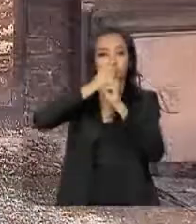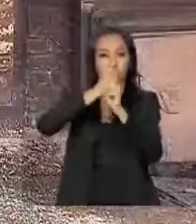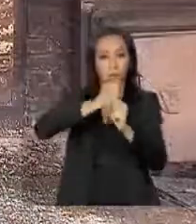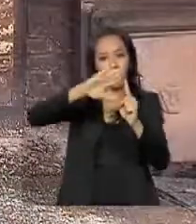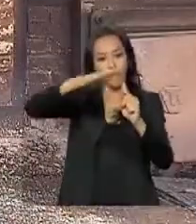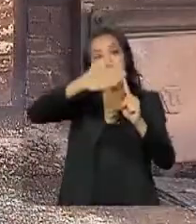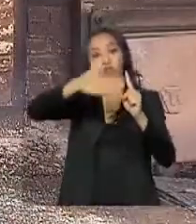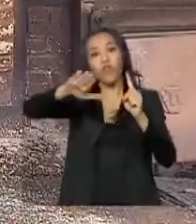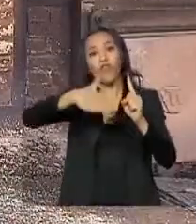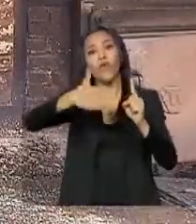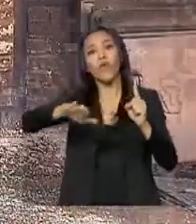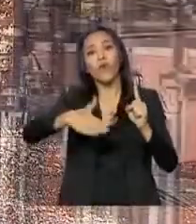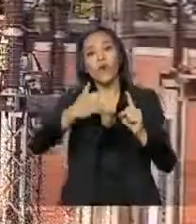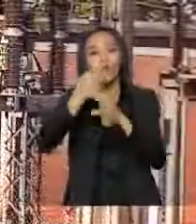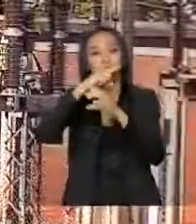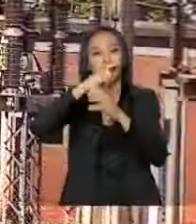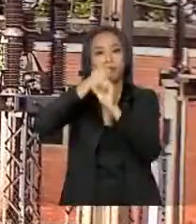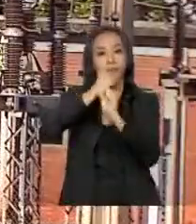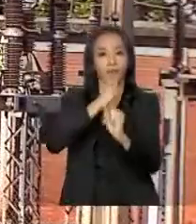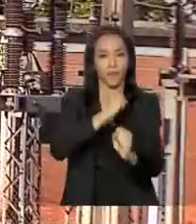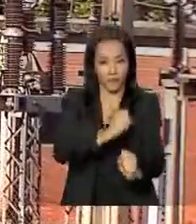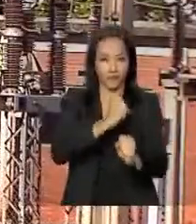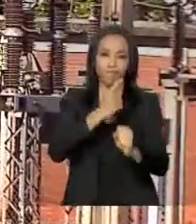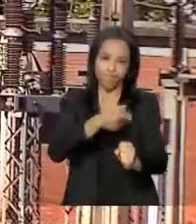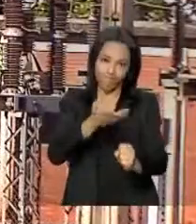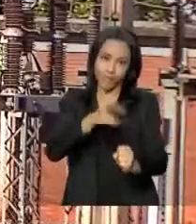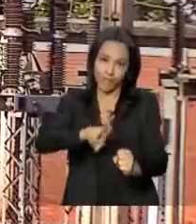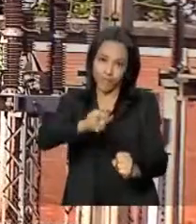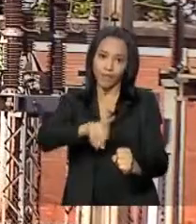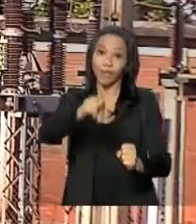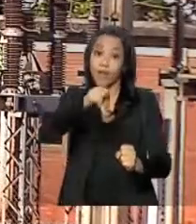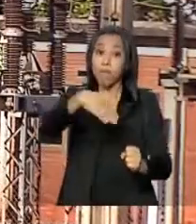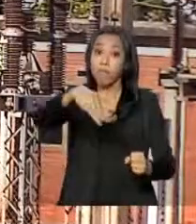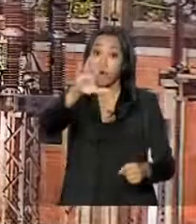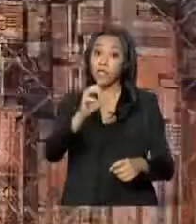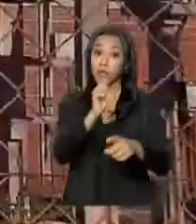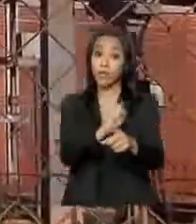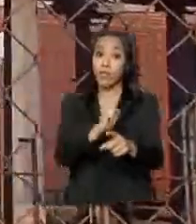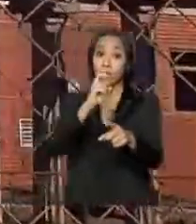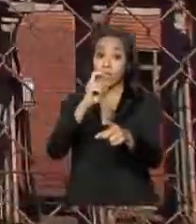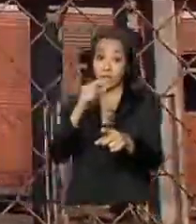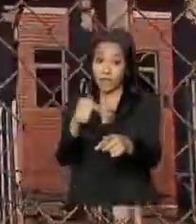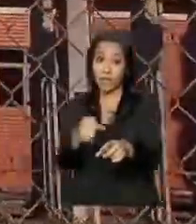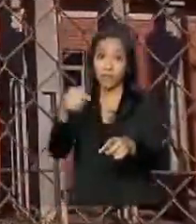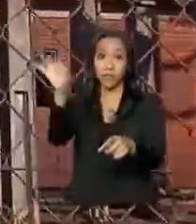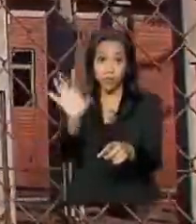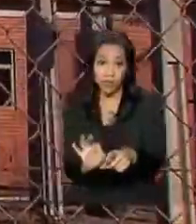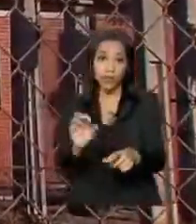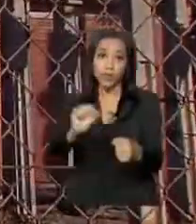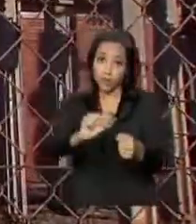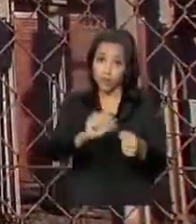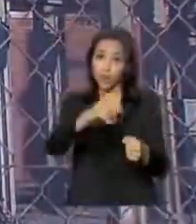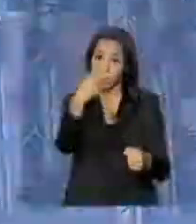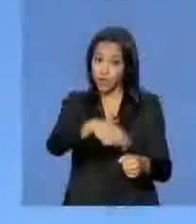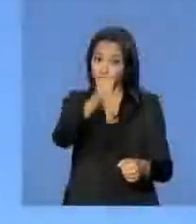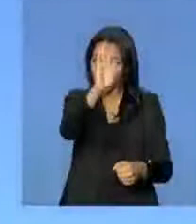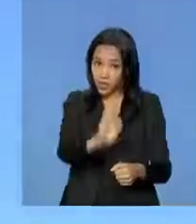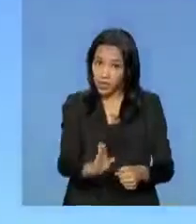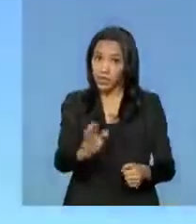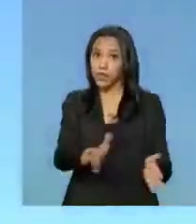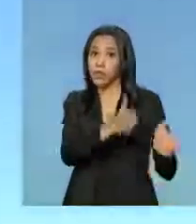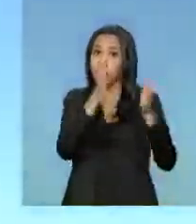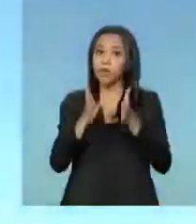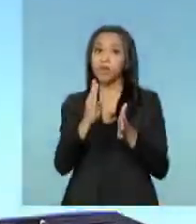fontes renováveis de geração de energia elétrica representam mais de 87% da produção no país, sendo que as usinas